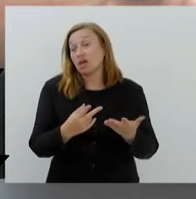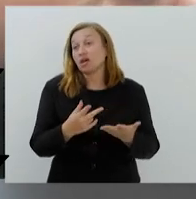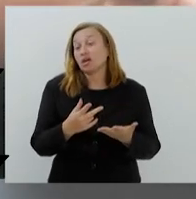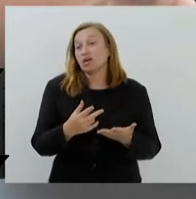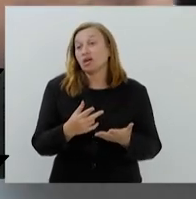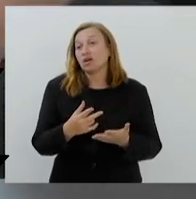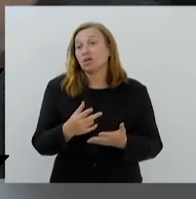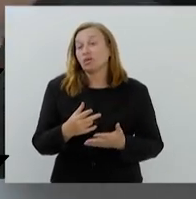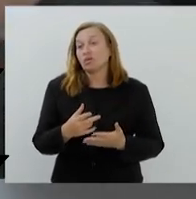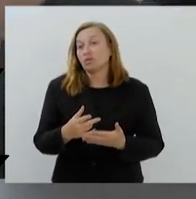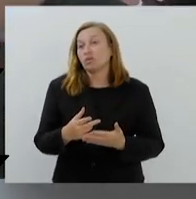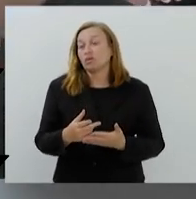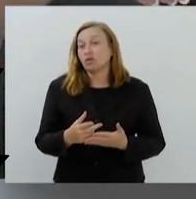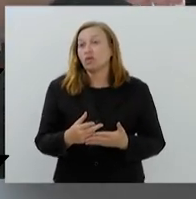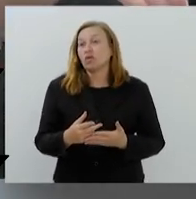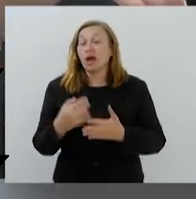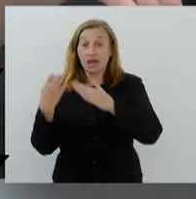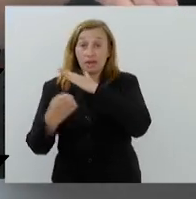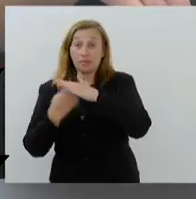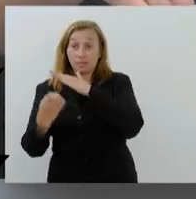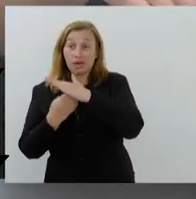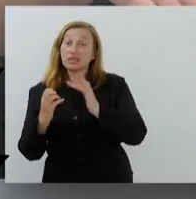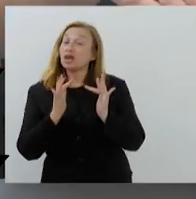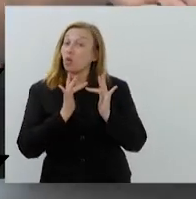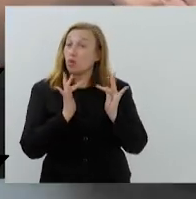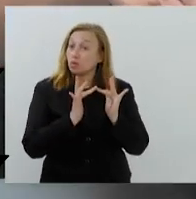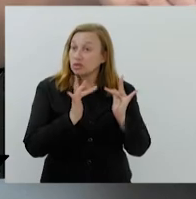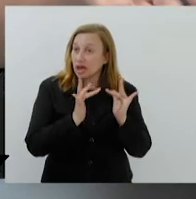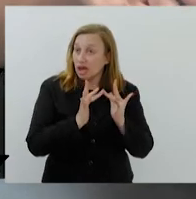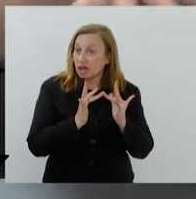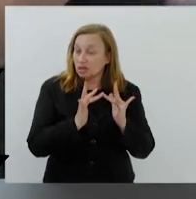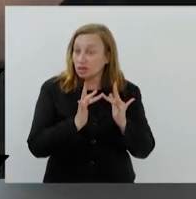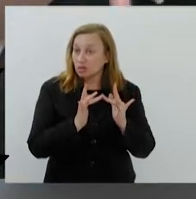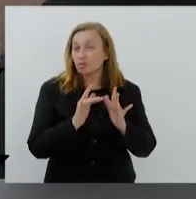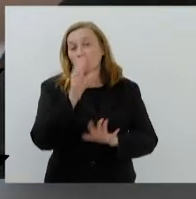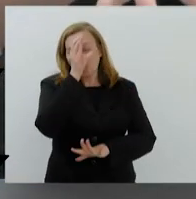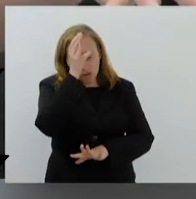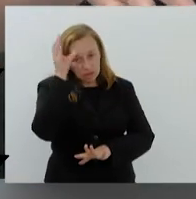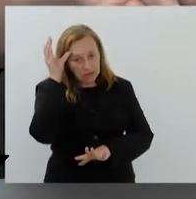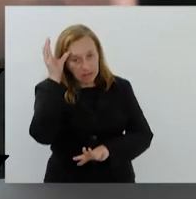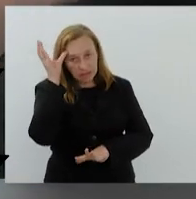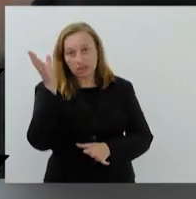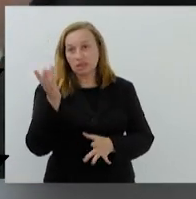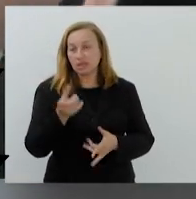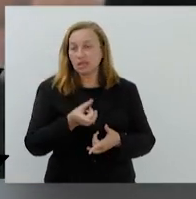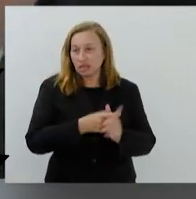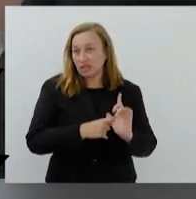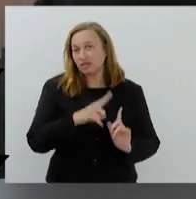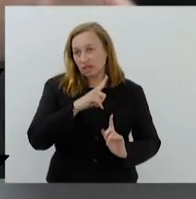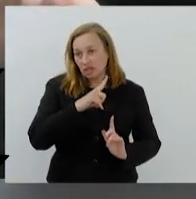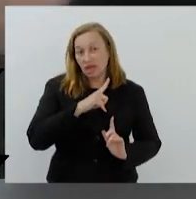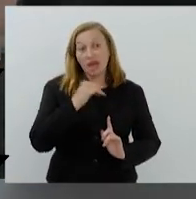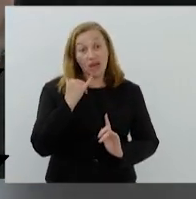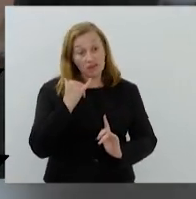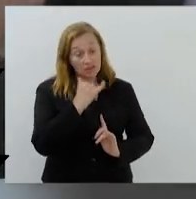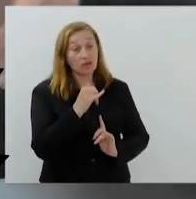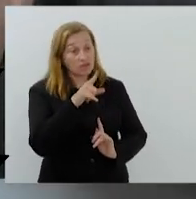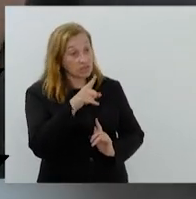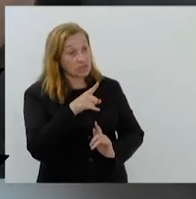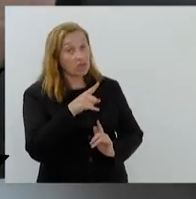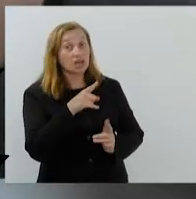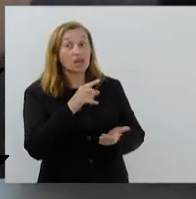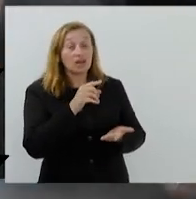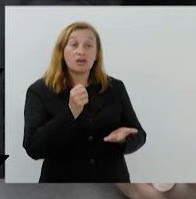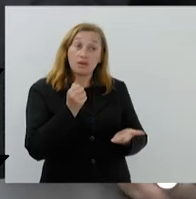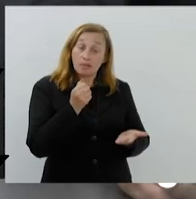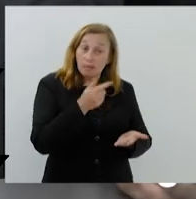entrar em contato né, com o contratado, o contratante, para comunicar: você está em dívida, vai pagar,